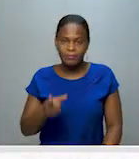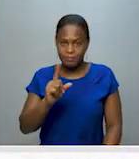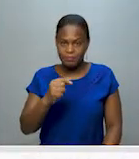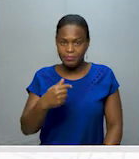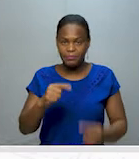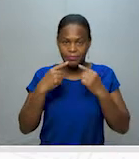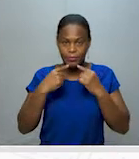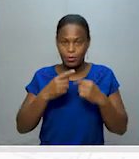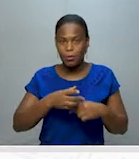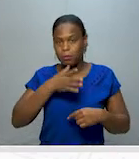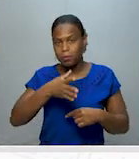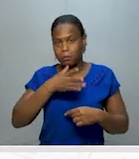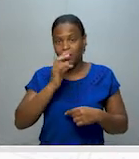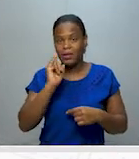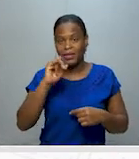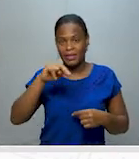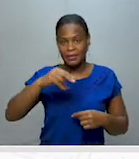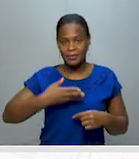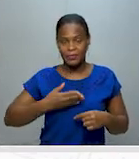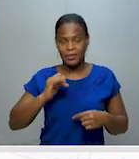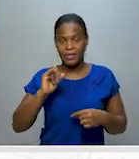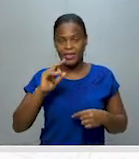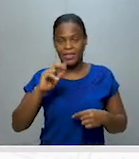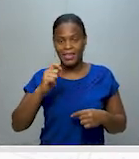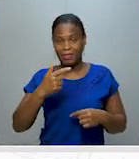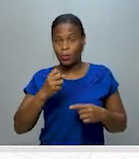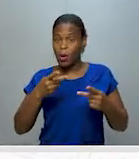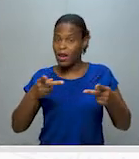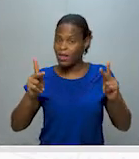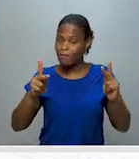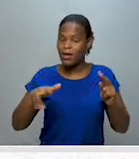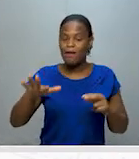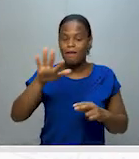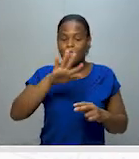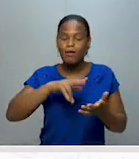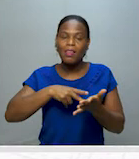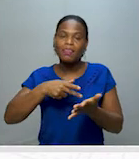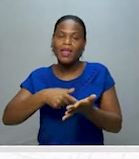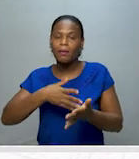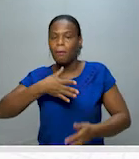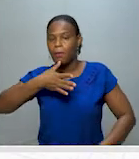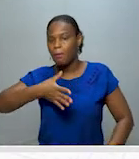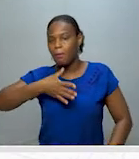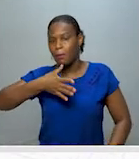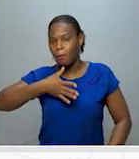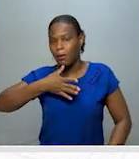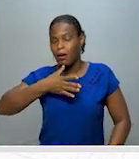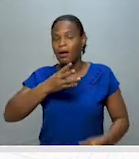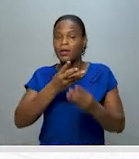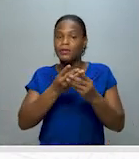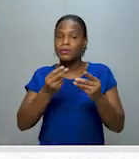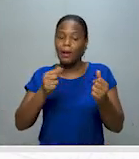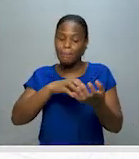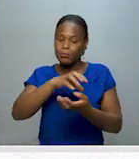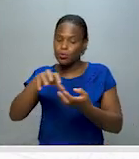Temos também discurso indireto livre, que é uma modalidade de técnica narrativa